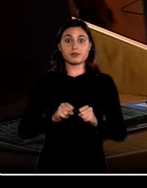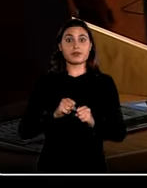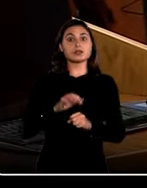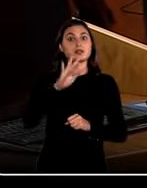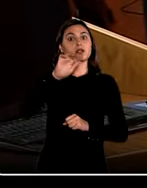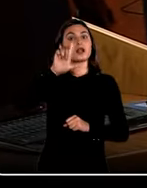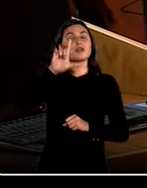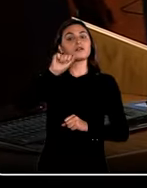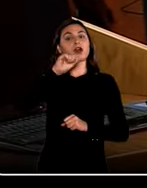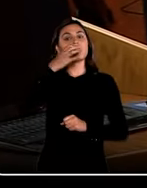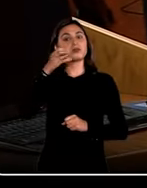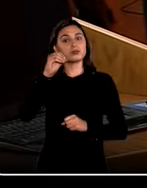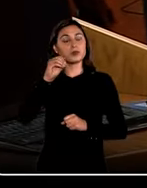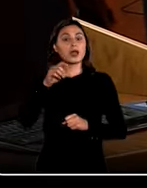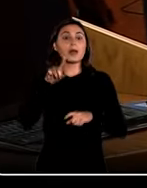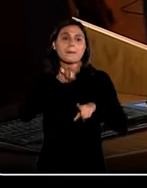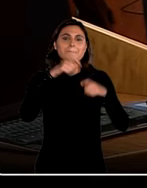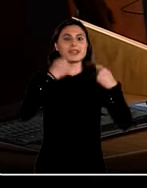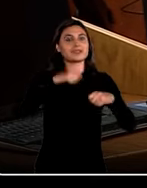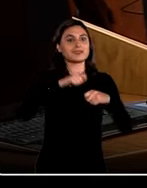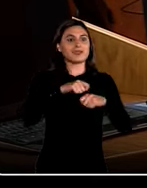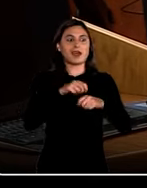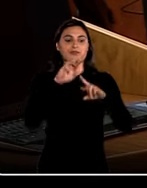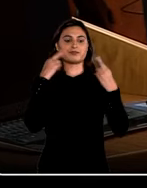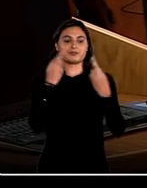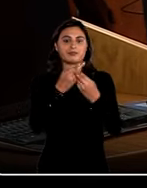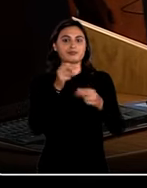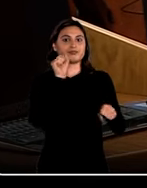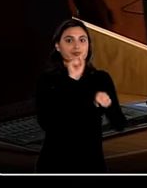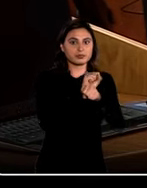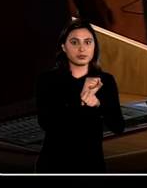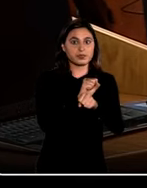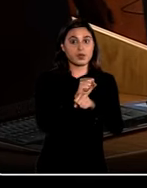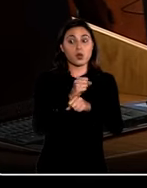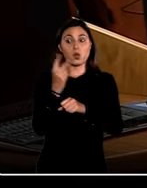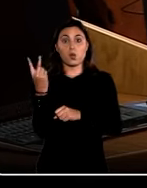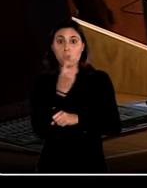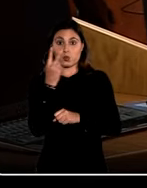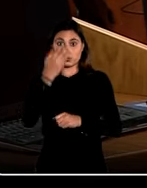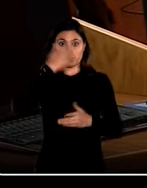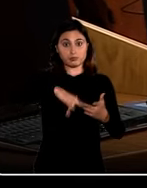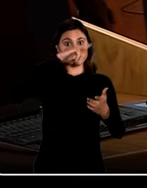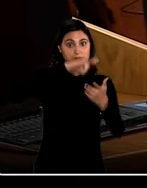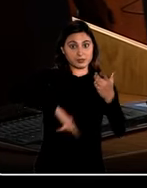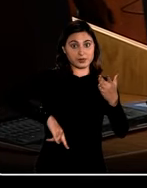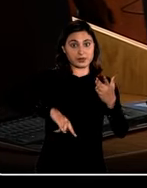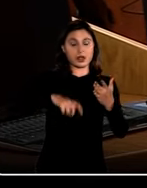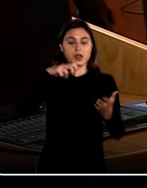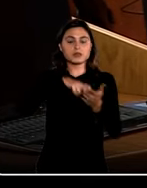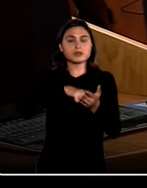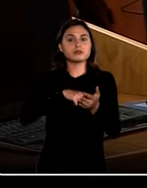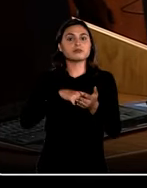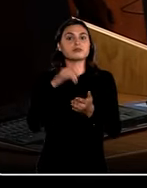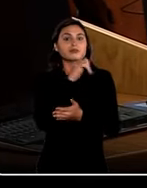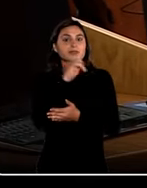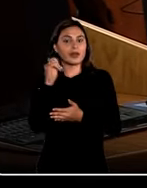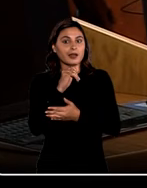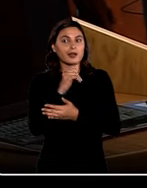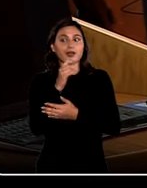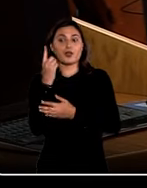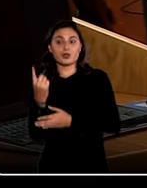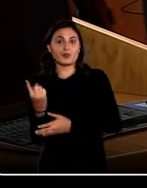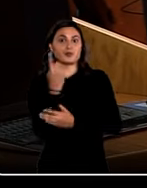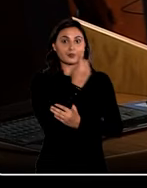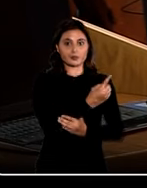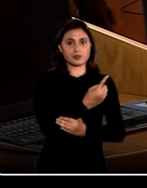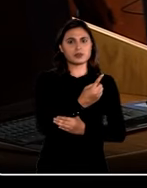Falco o adiamento da sessão seria necessário para que os dois pedidos de homologação da sentença italiana em relação a ele e a